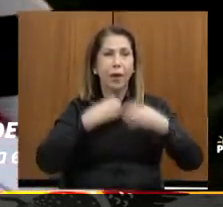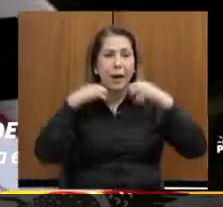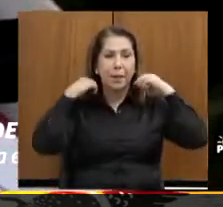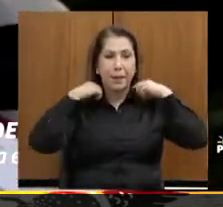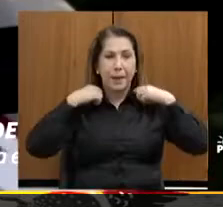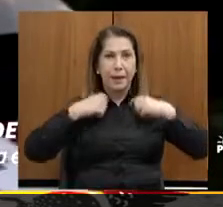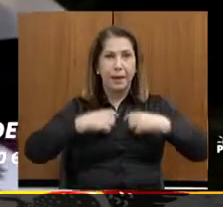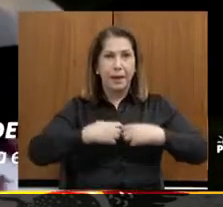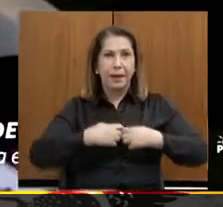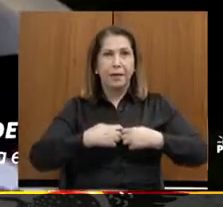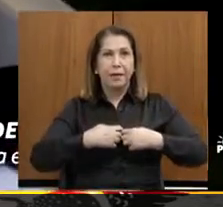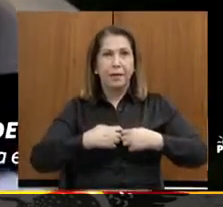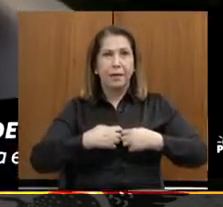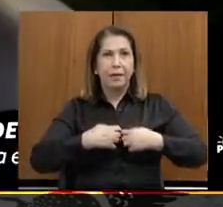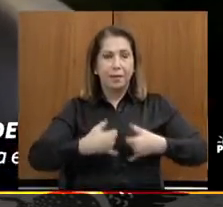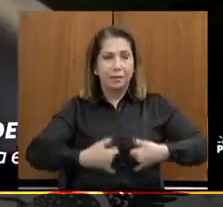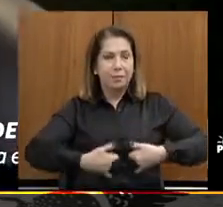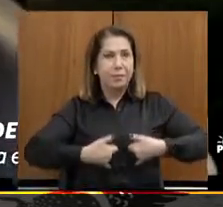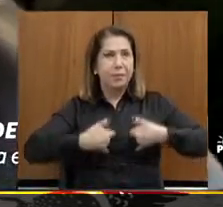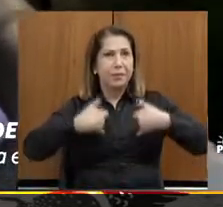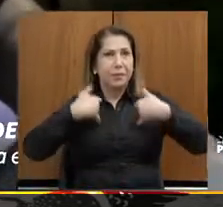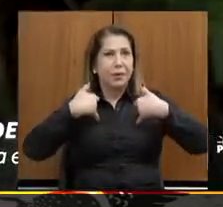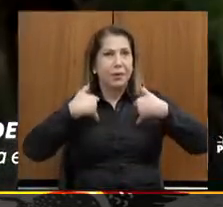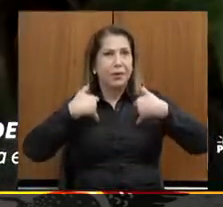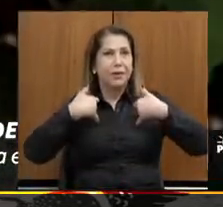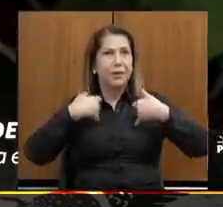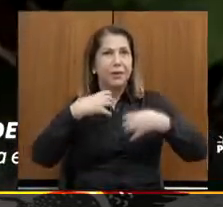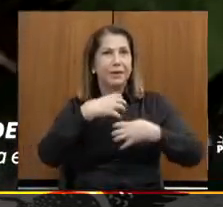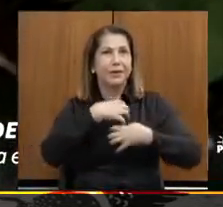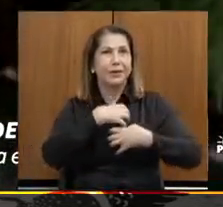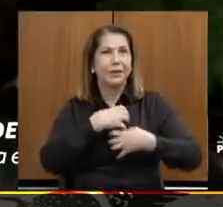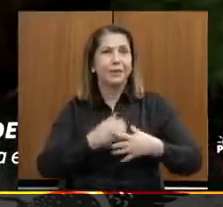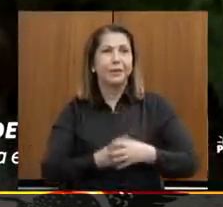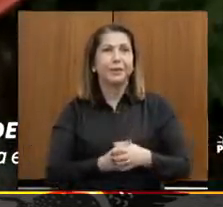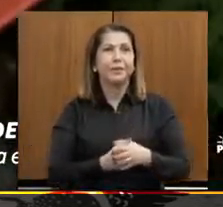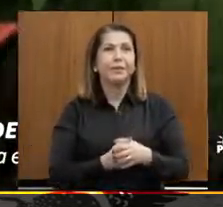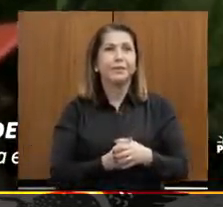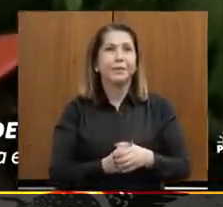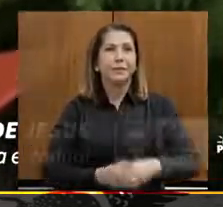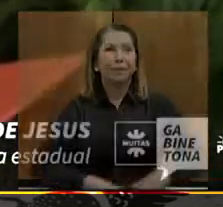eu me senti o filhote é